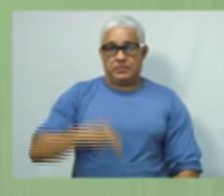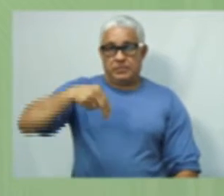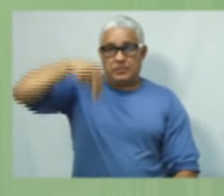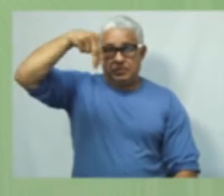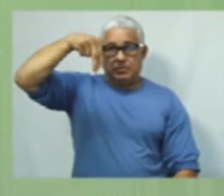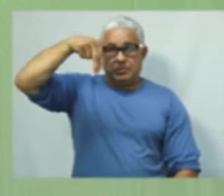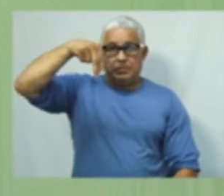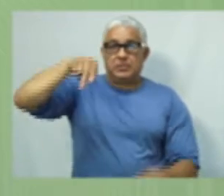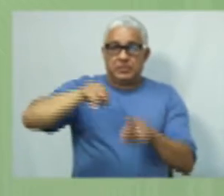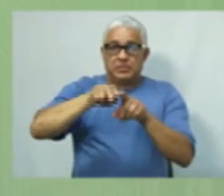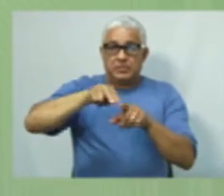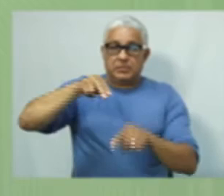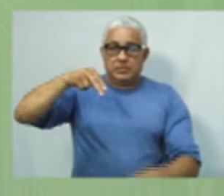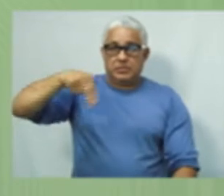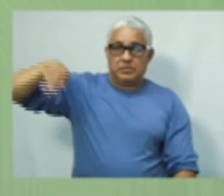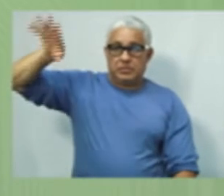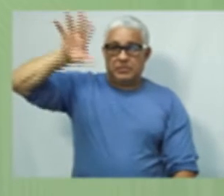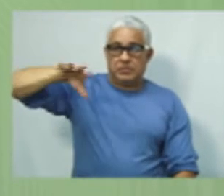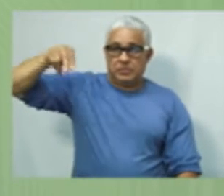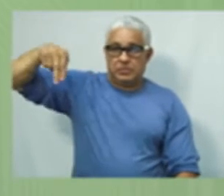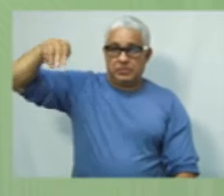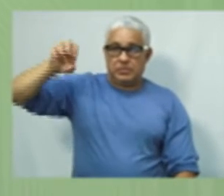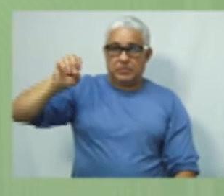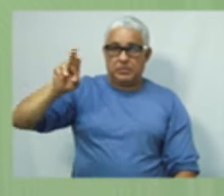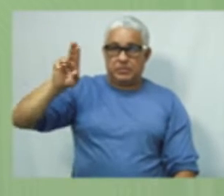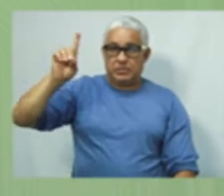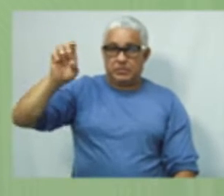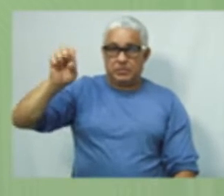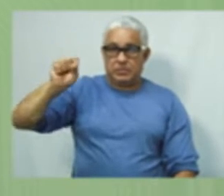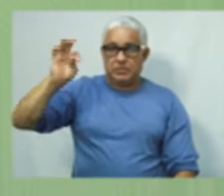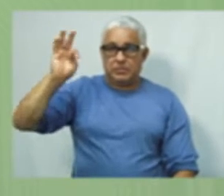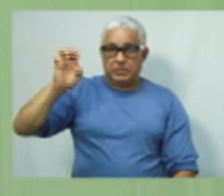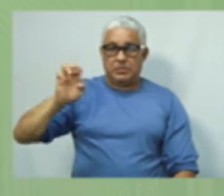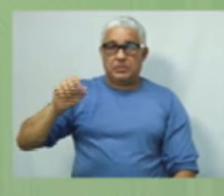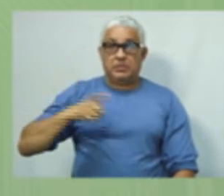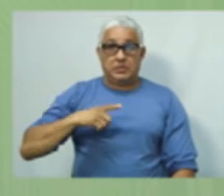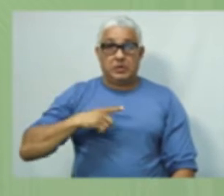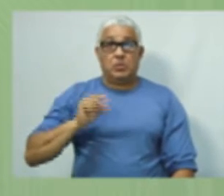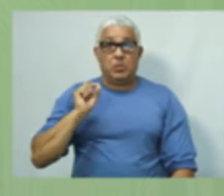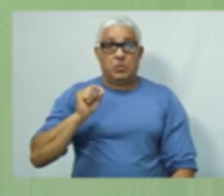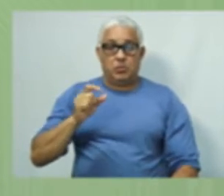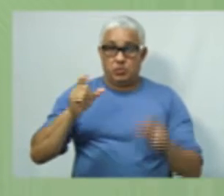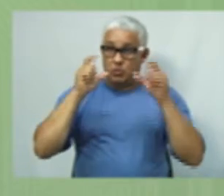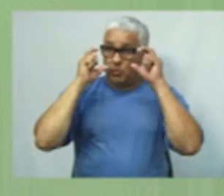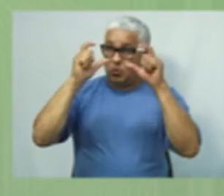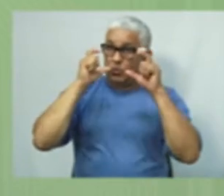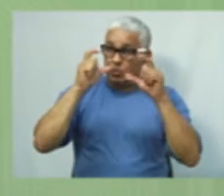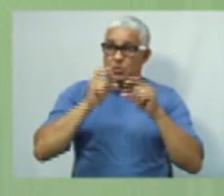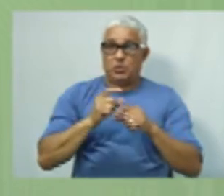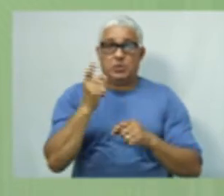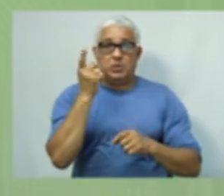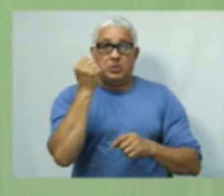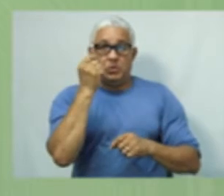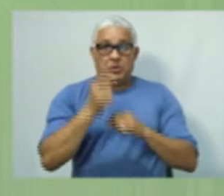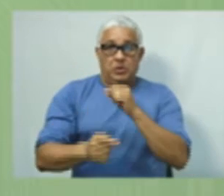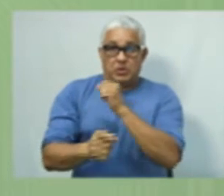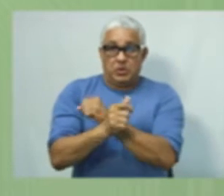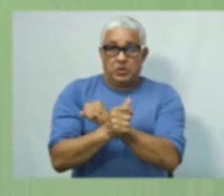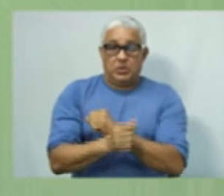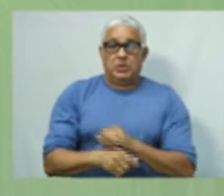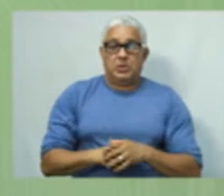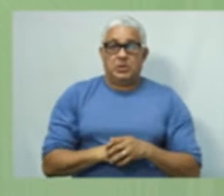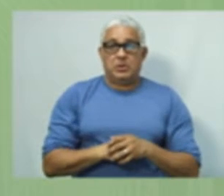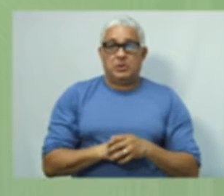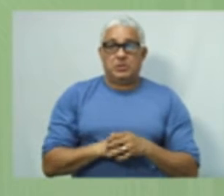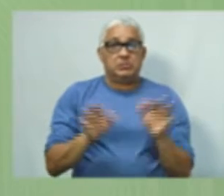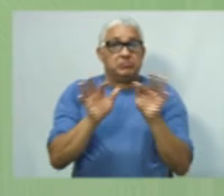no nordeste, que tem os financiamentos, vamos dizer, atrativos, tá? Mas são tipos de financiamento que eles não